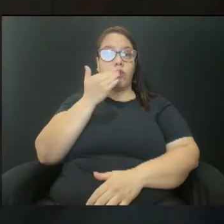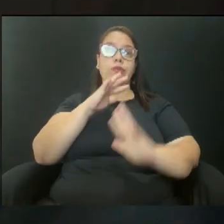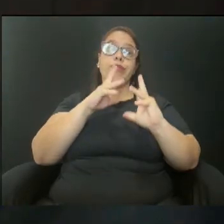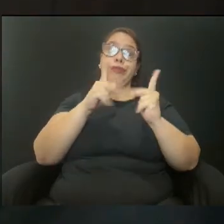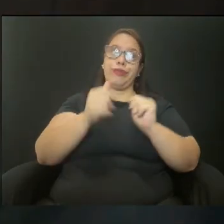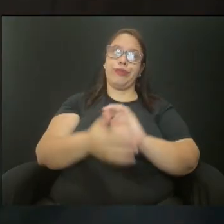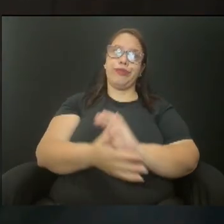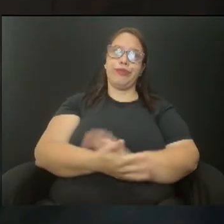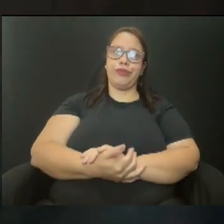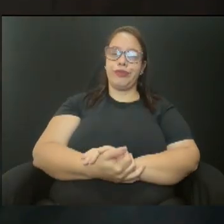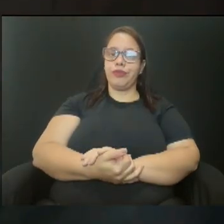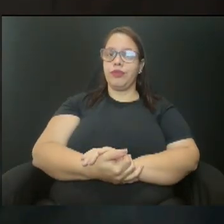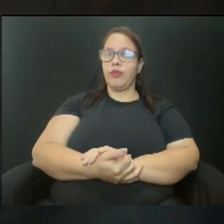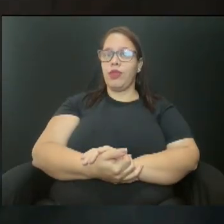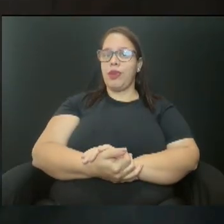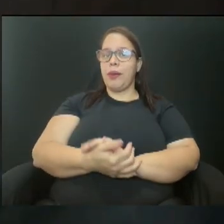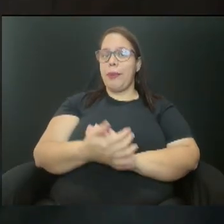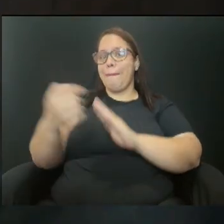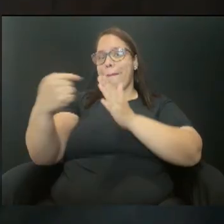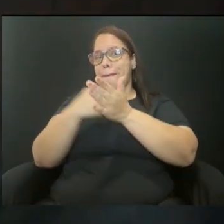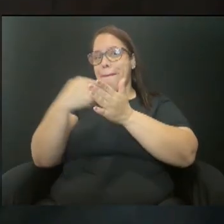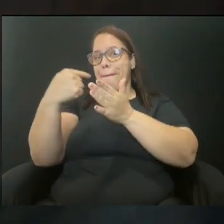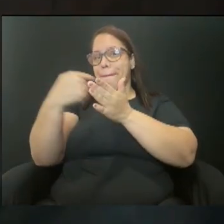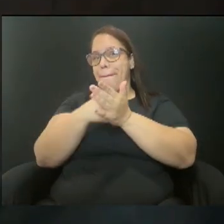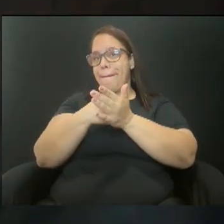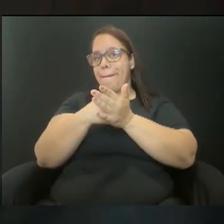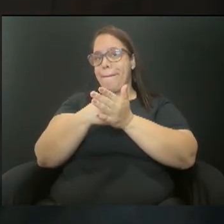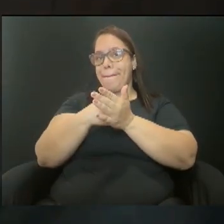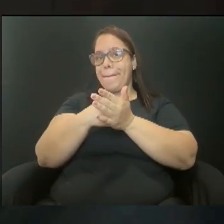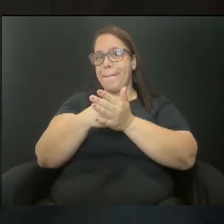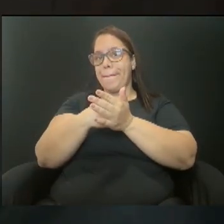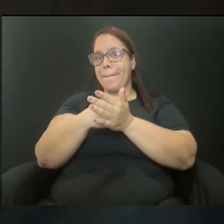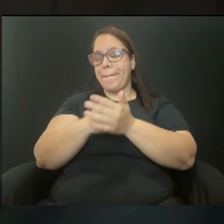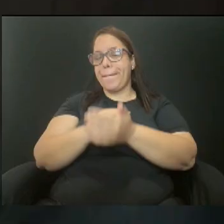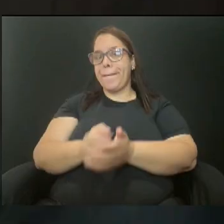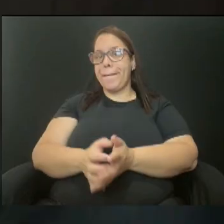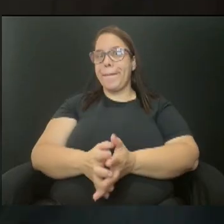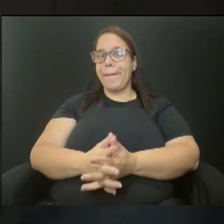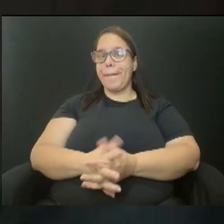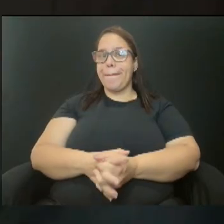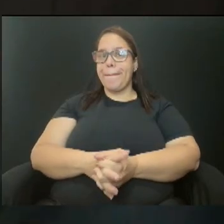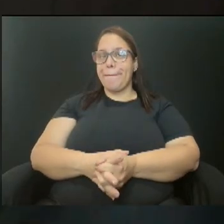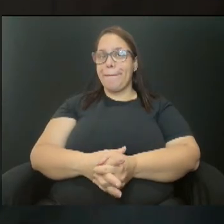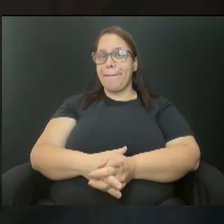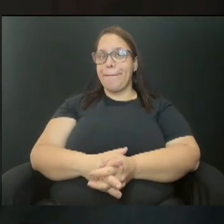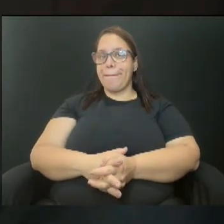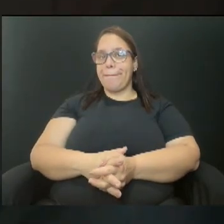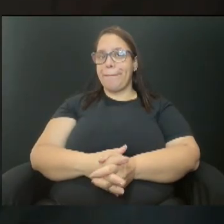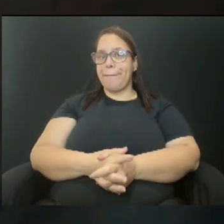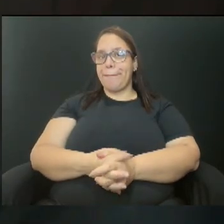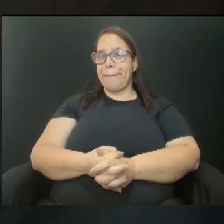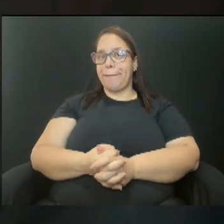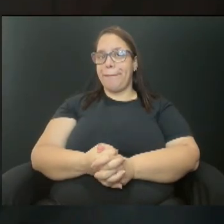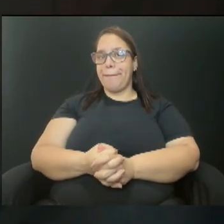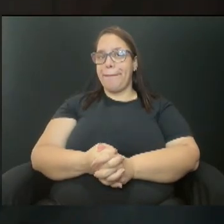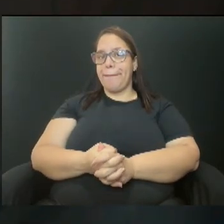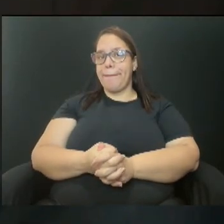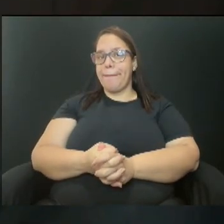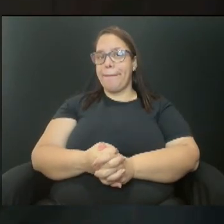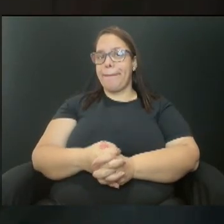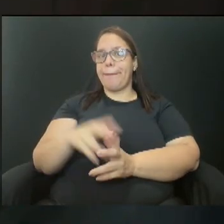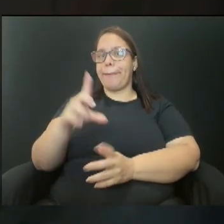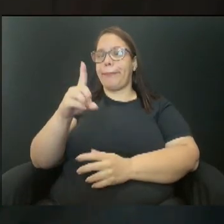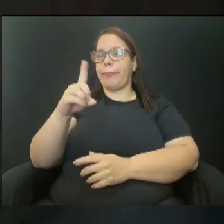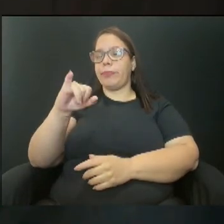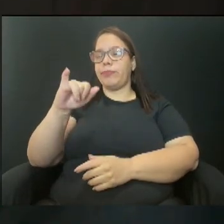para mais uma pergunta agora. Vamos colocar aí na tela o nosso próximo telespectador, que é o Diego Martins, do Jardim